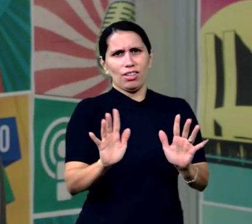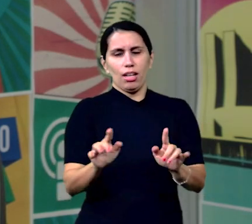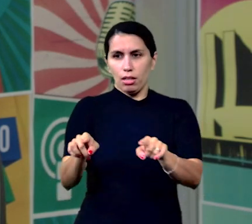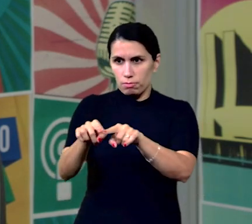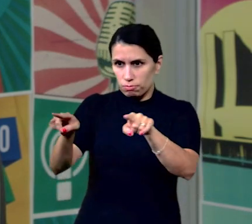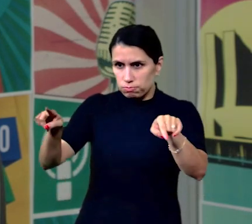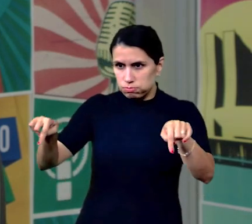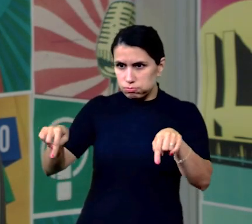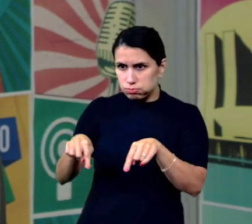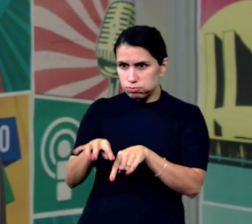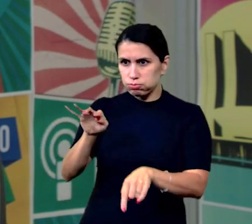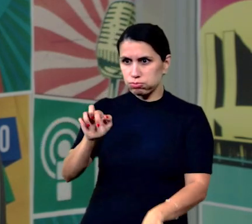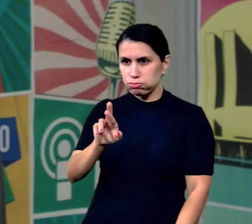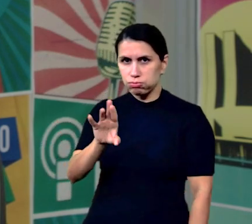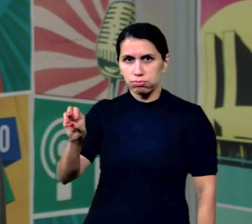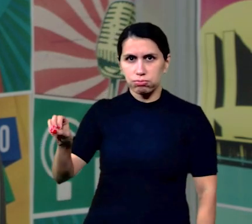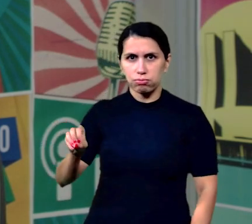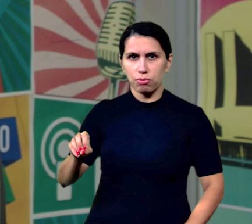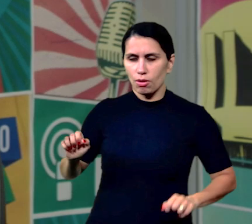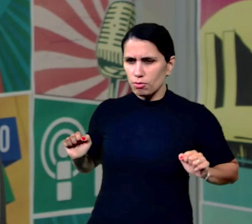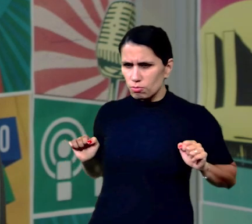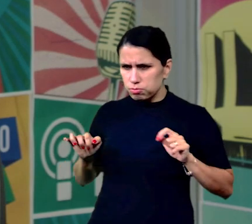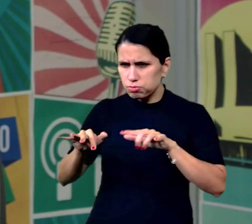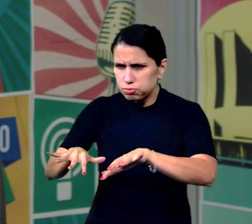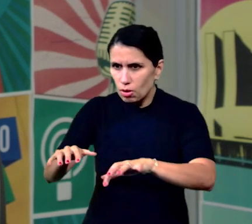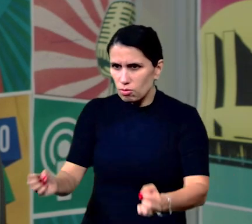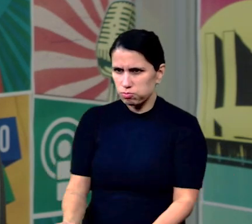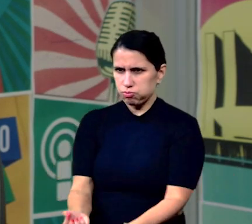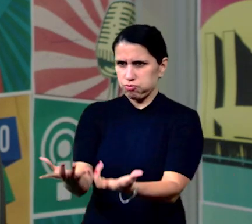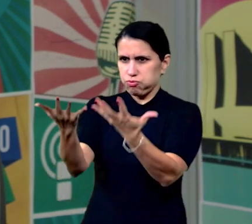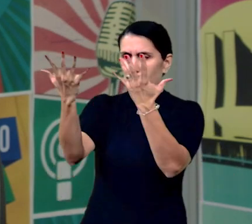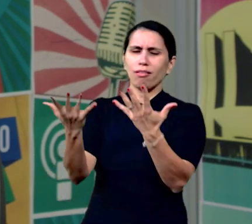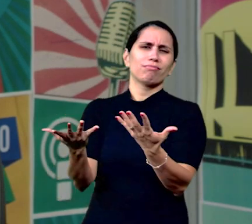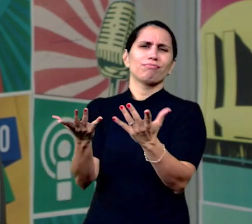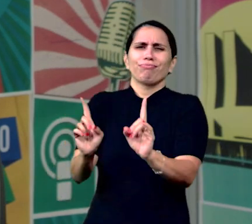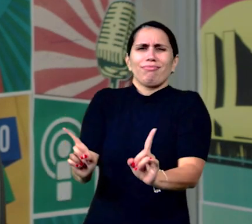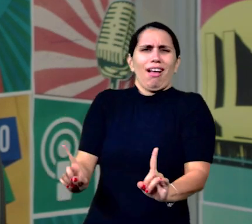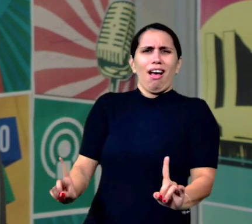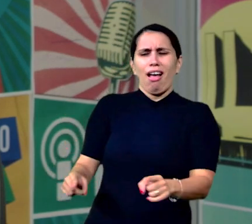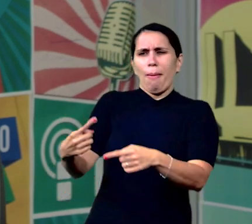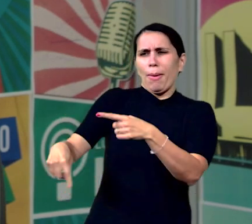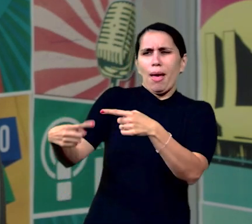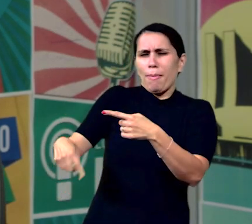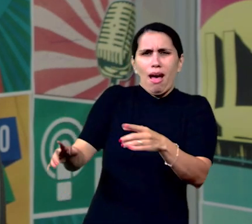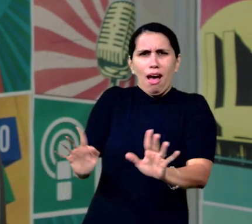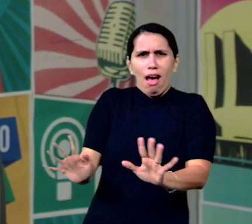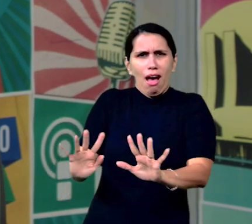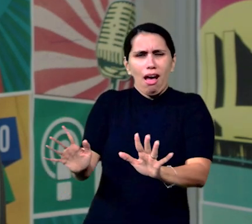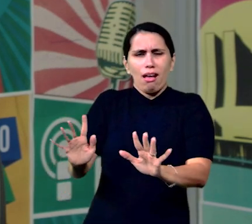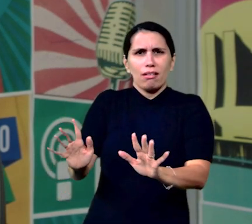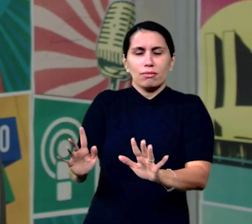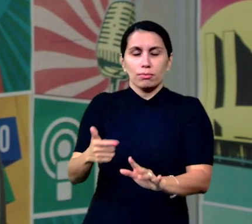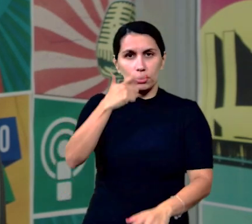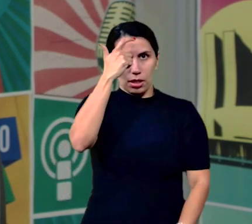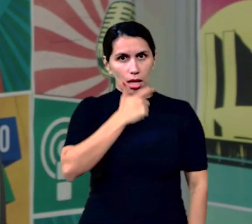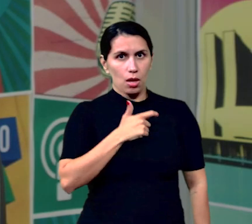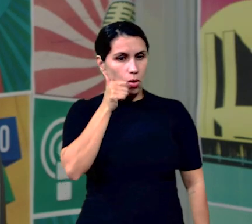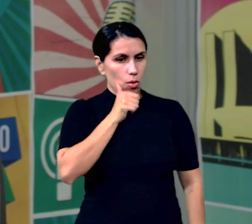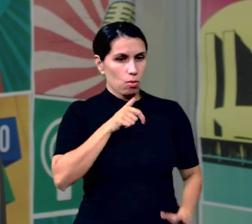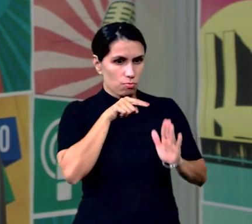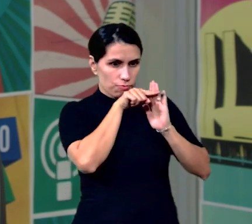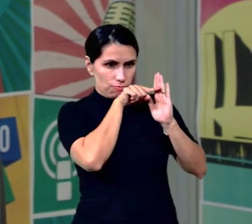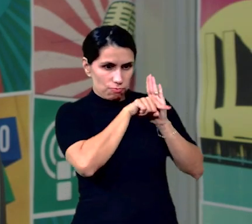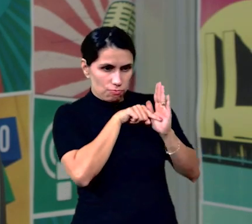colocar fogo não é justificável, né? Em nome de nada nem de ninguém, não é, a meu ver. Tanto como pesquisadora